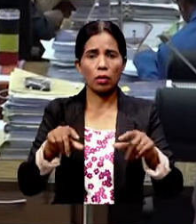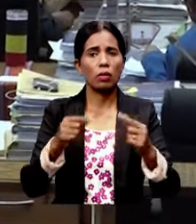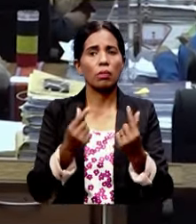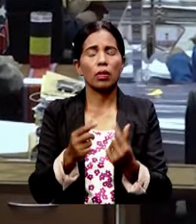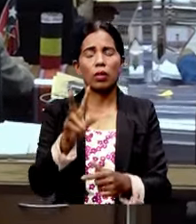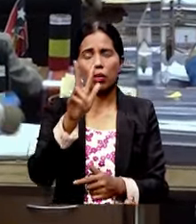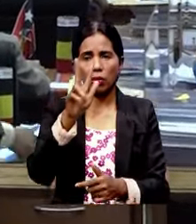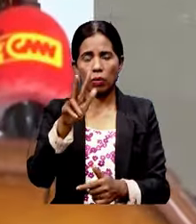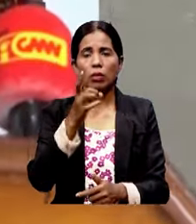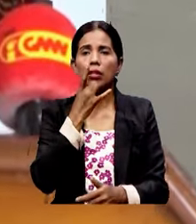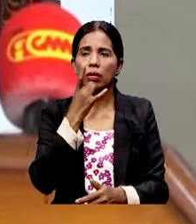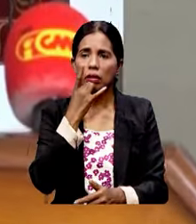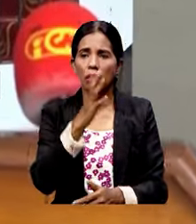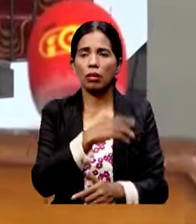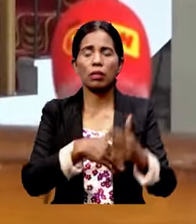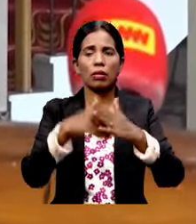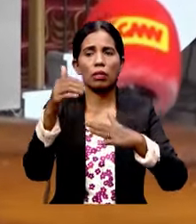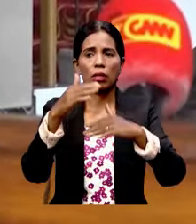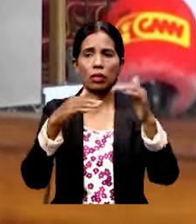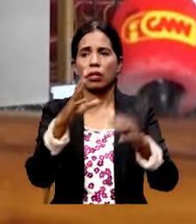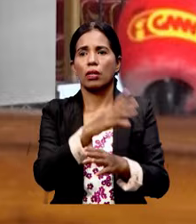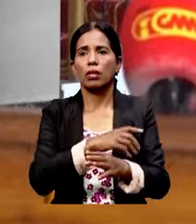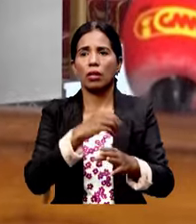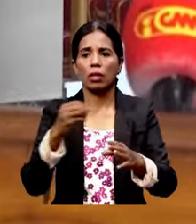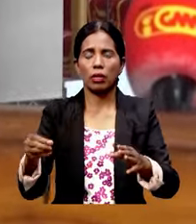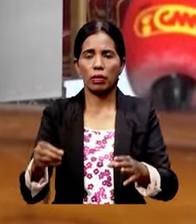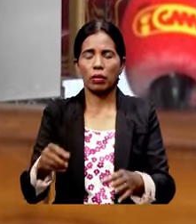anessan eletricidade, construção infraestrutura